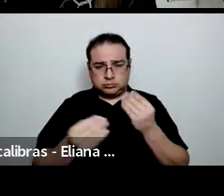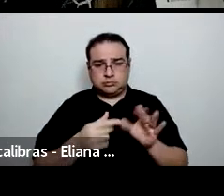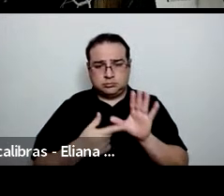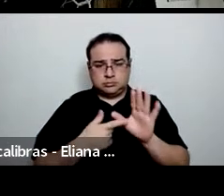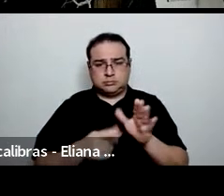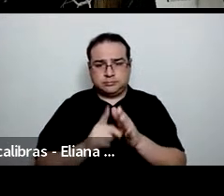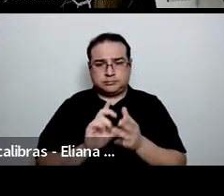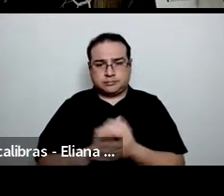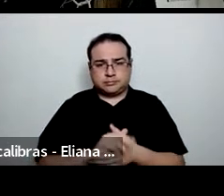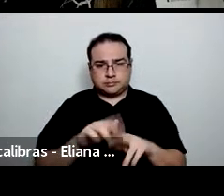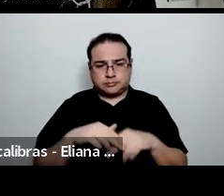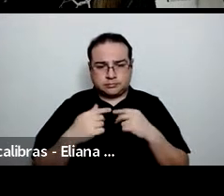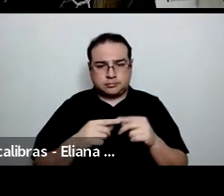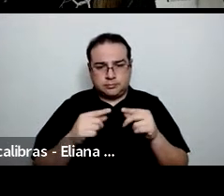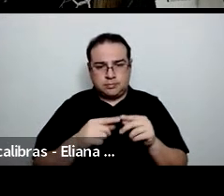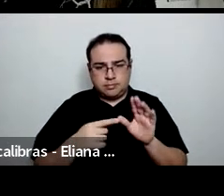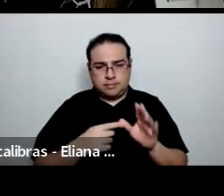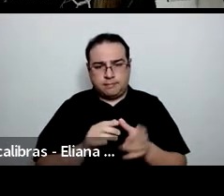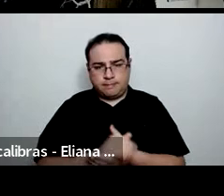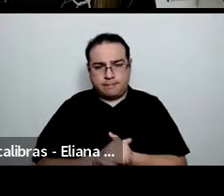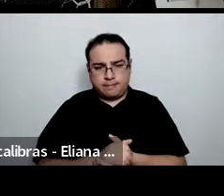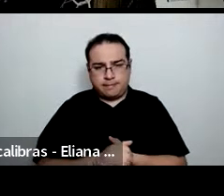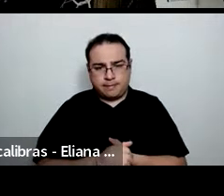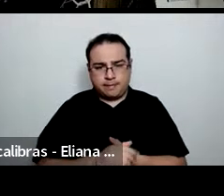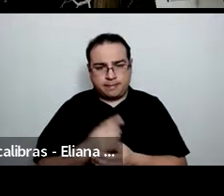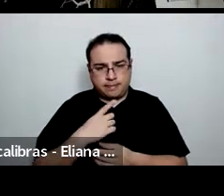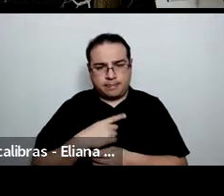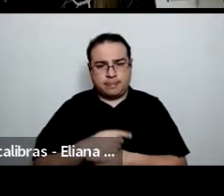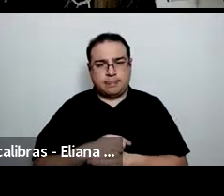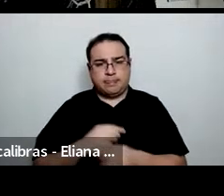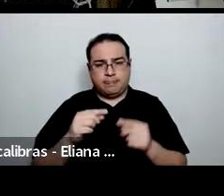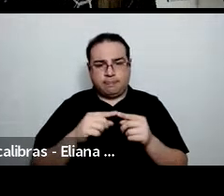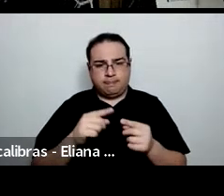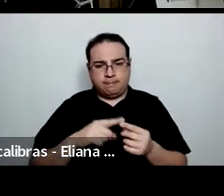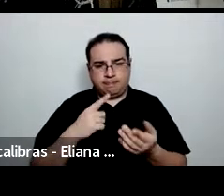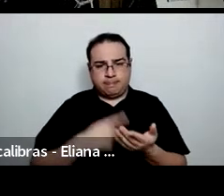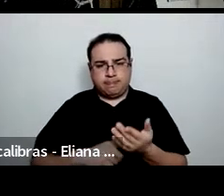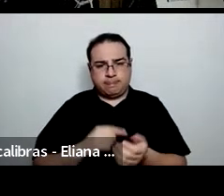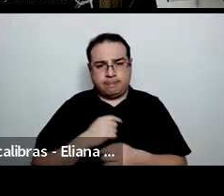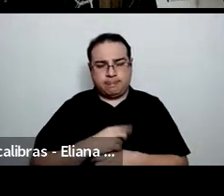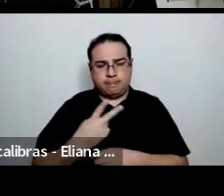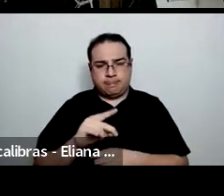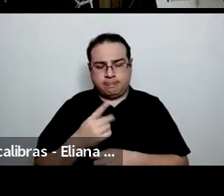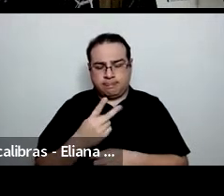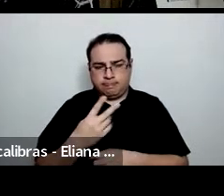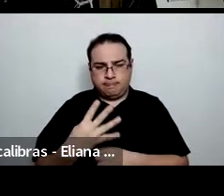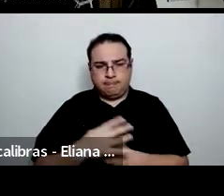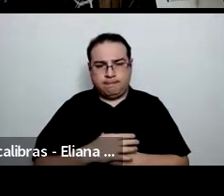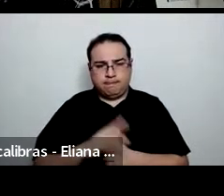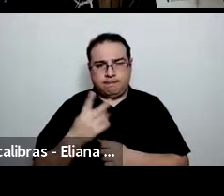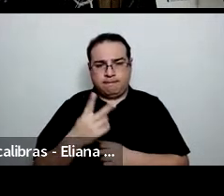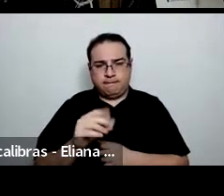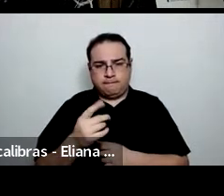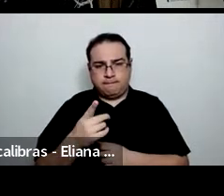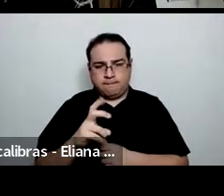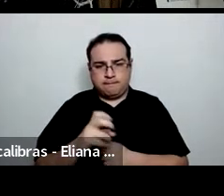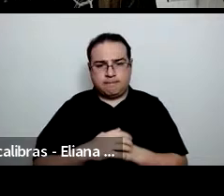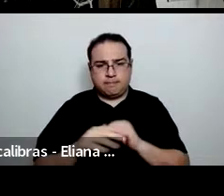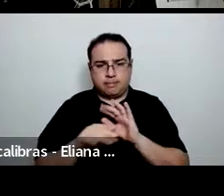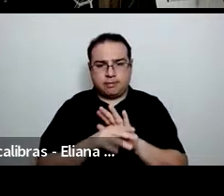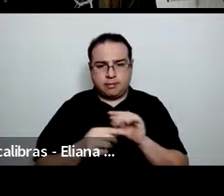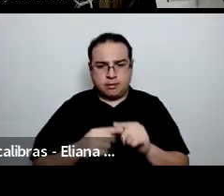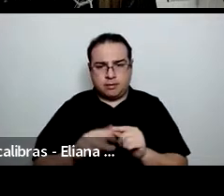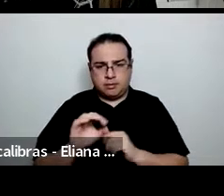apresentaram conforme se extrai do disposto No acordo de emprego 224/2015 do